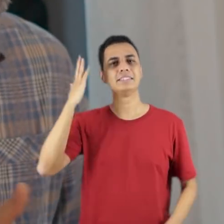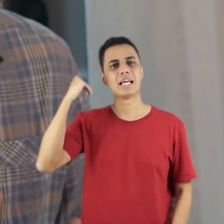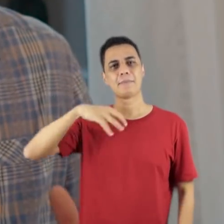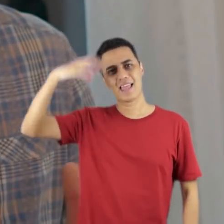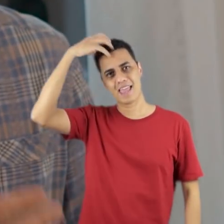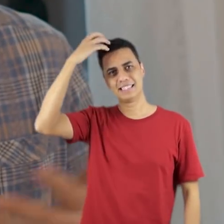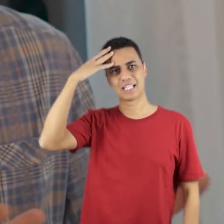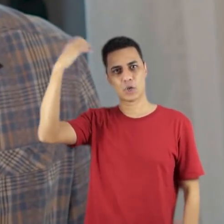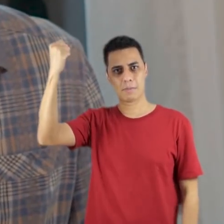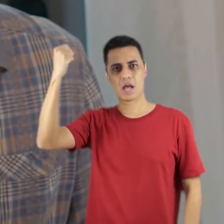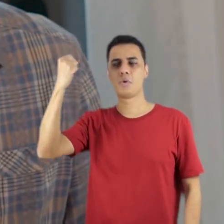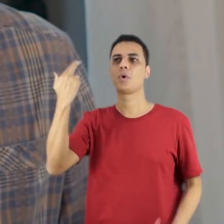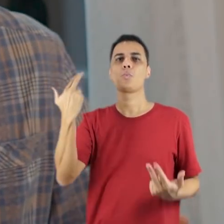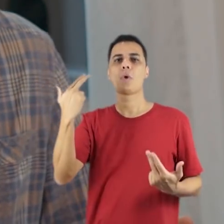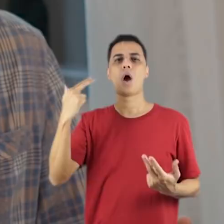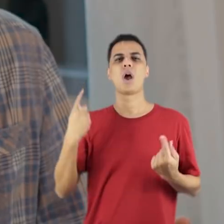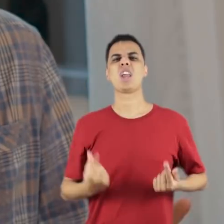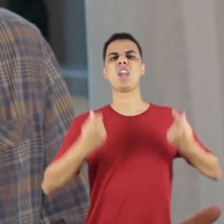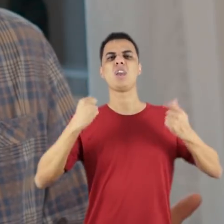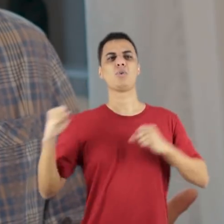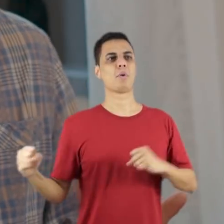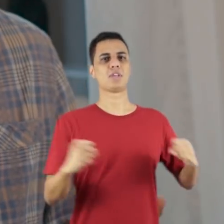poderosos de hoje, não poderia desejar presentes e